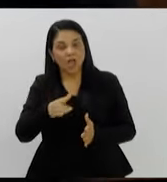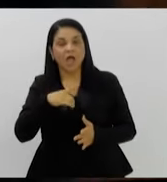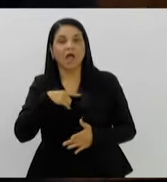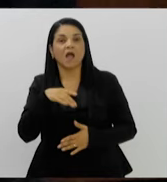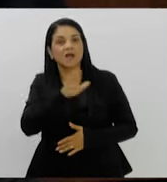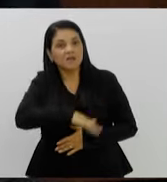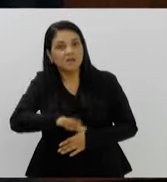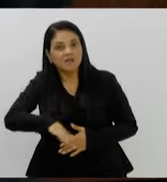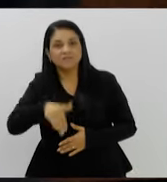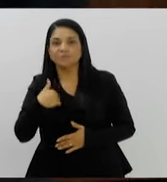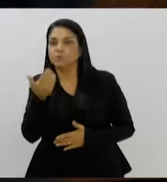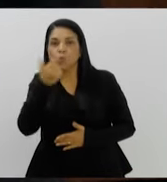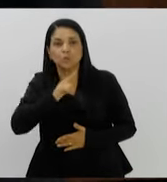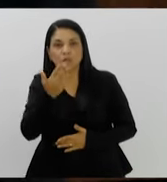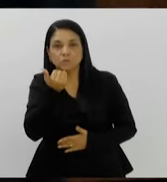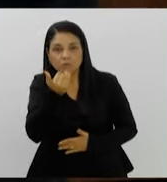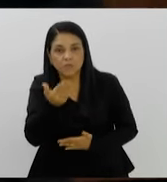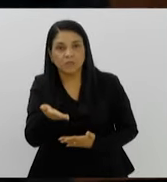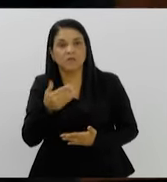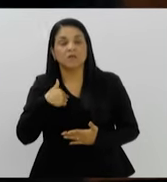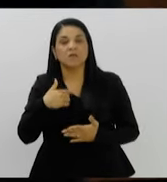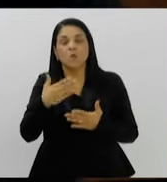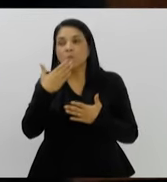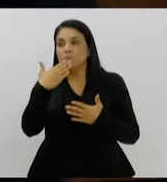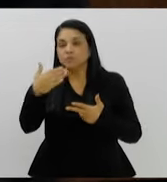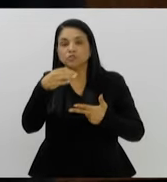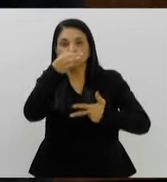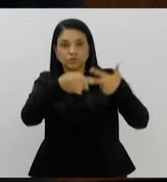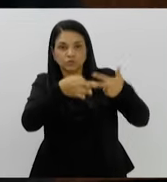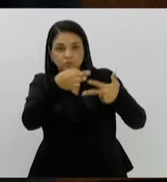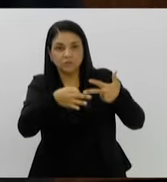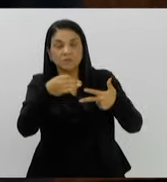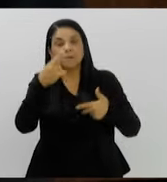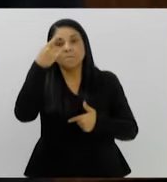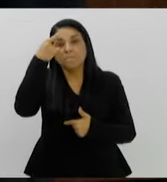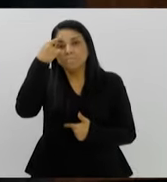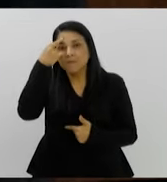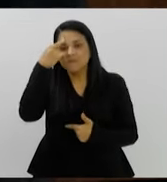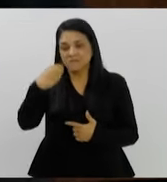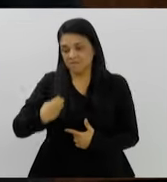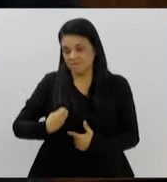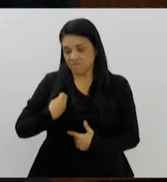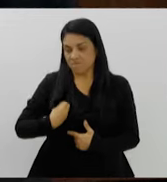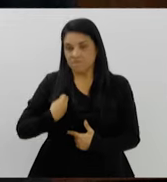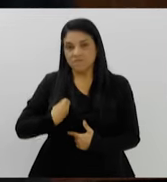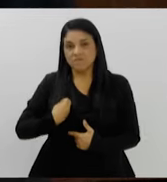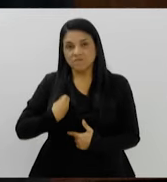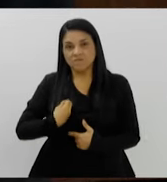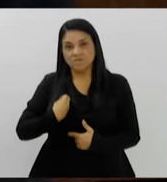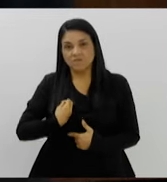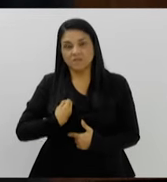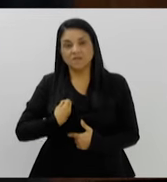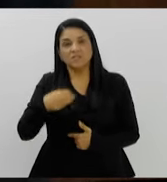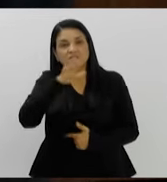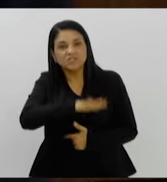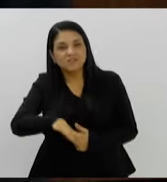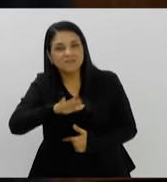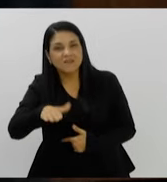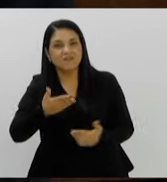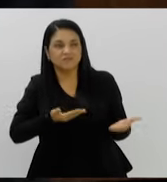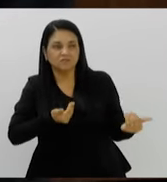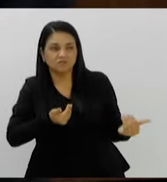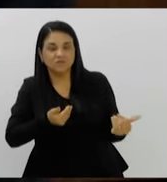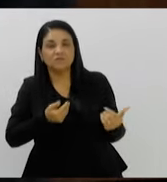judiciário a quem deu essa sentença que pense na vida daqueles que estão dependendo desta